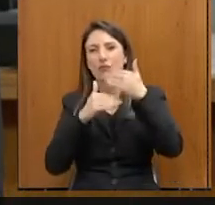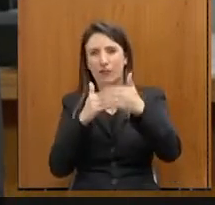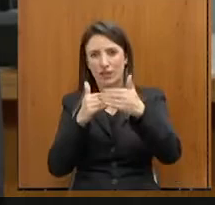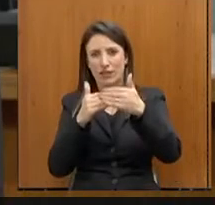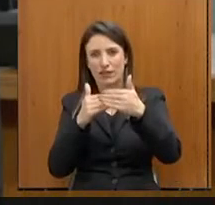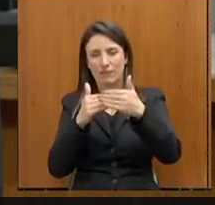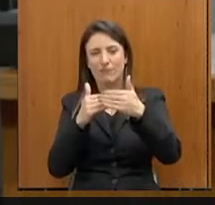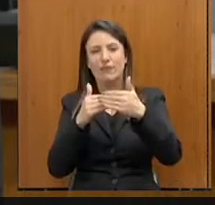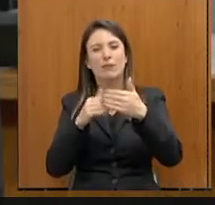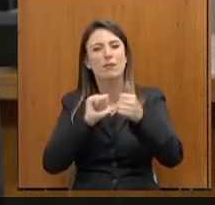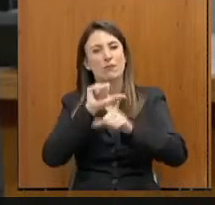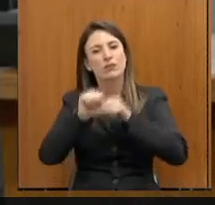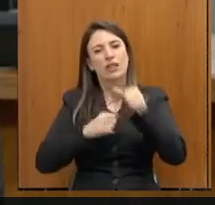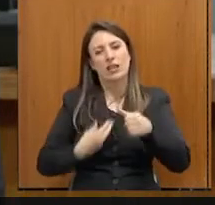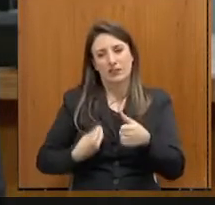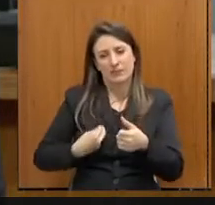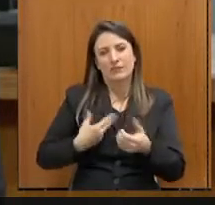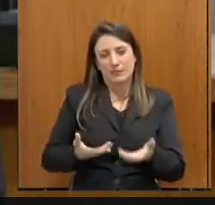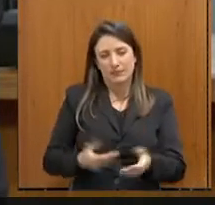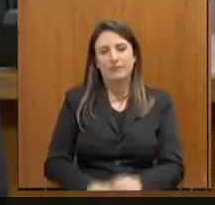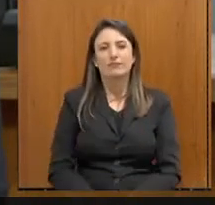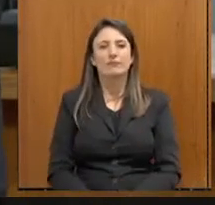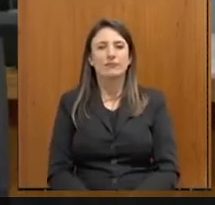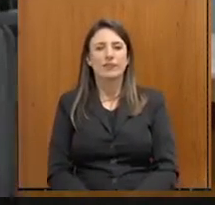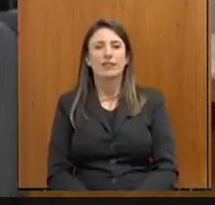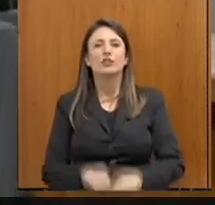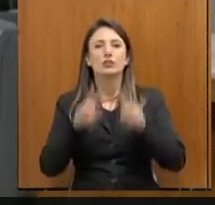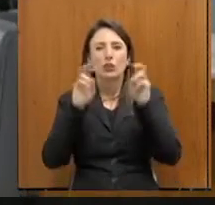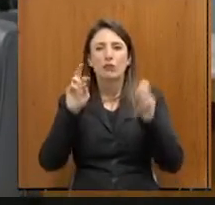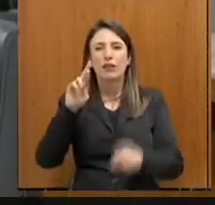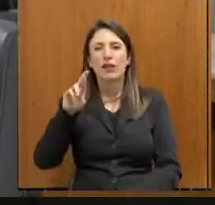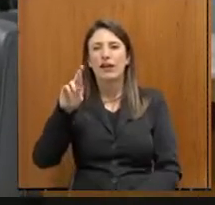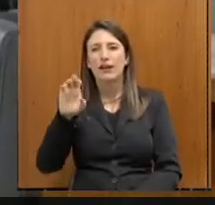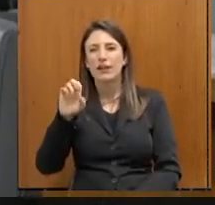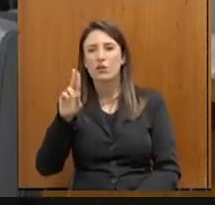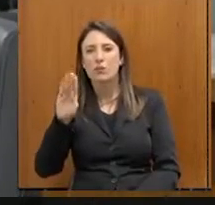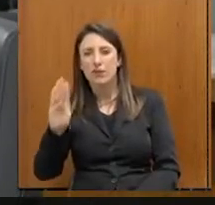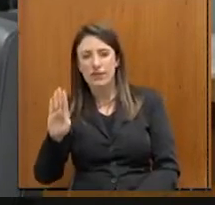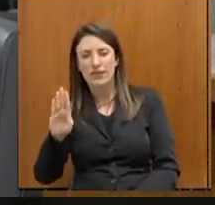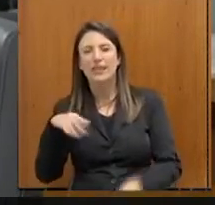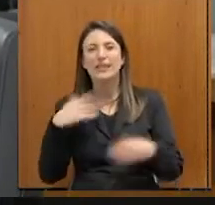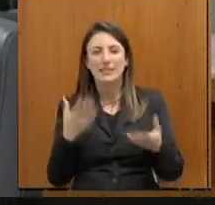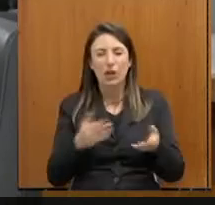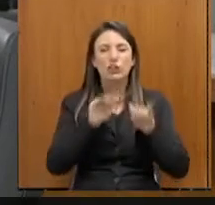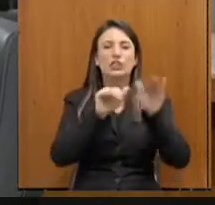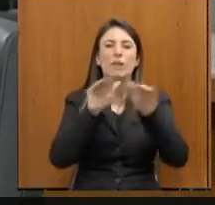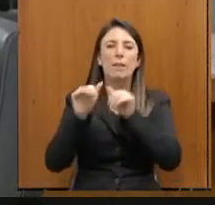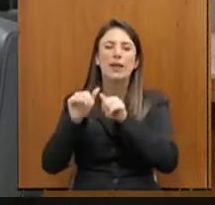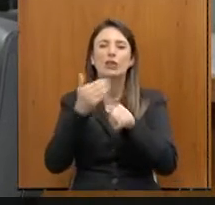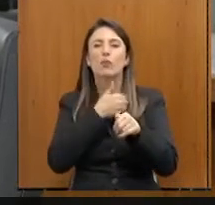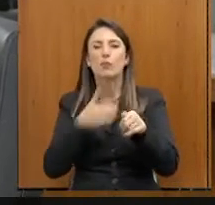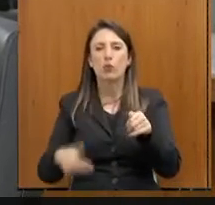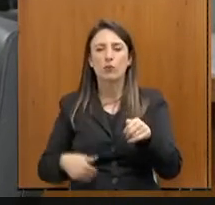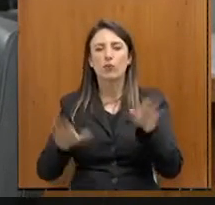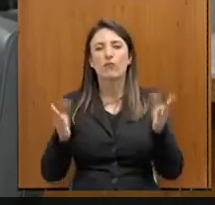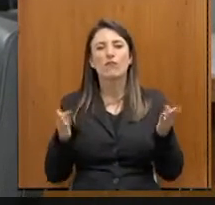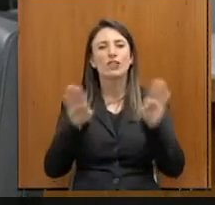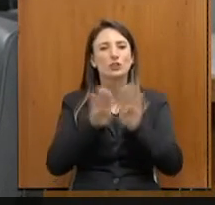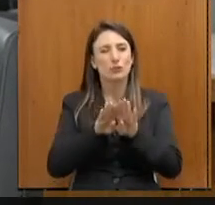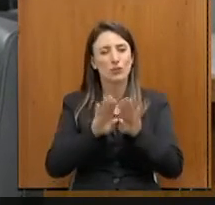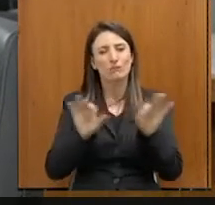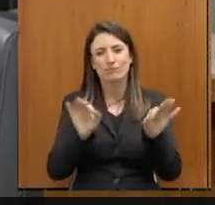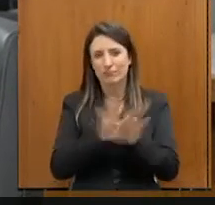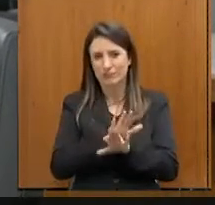poder mudar sua realidade com relação a Rubi o chamamento público fechou mas jamais poderíamos